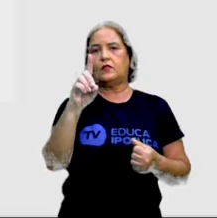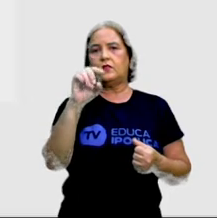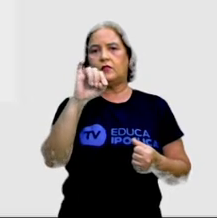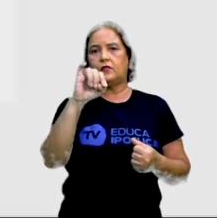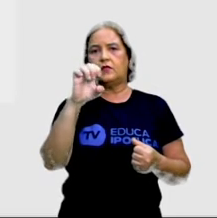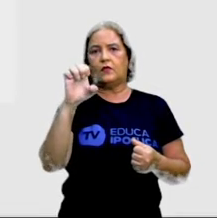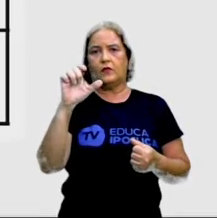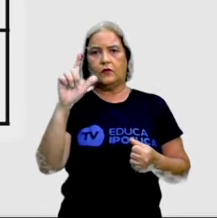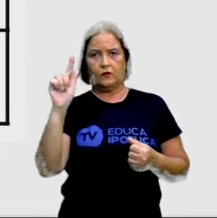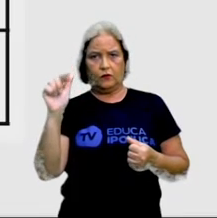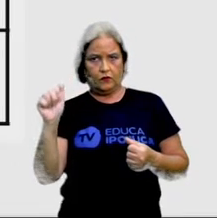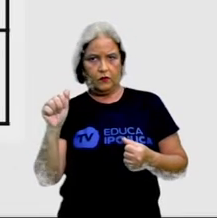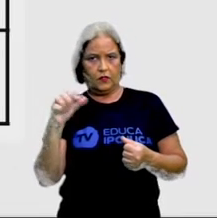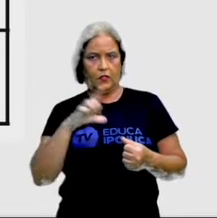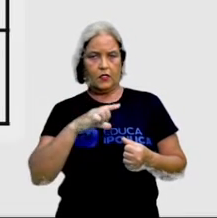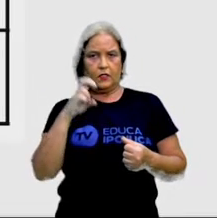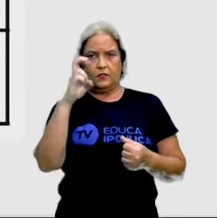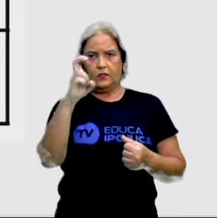vermelho